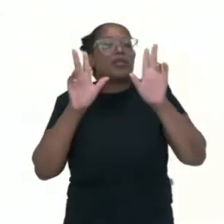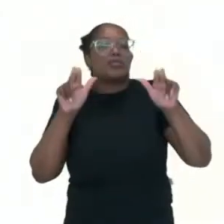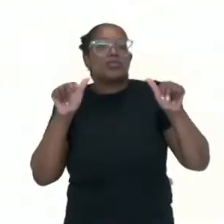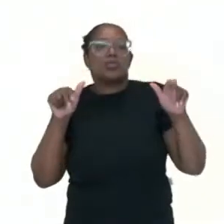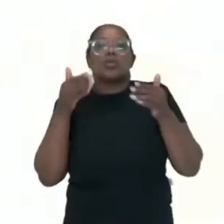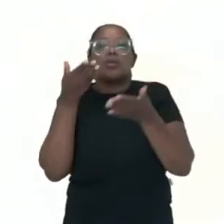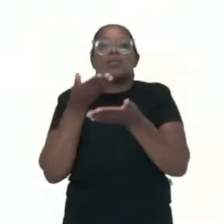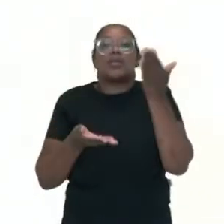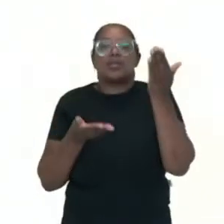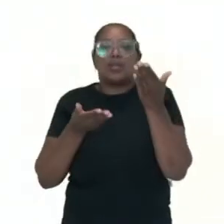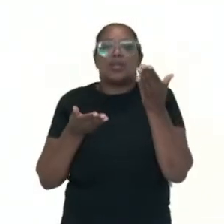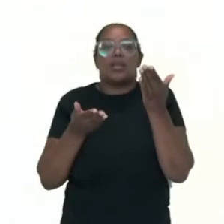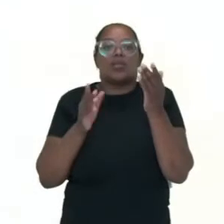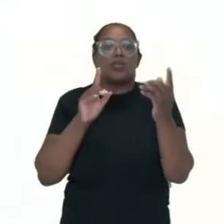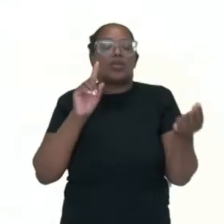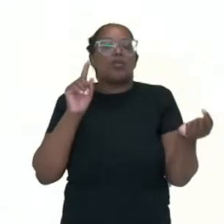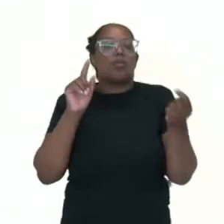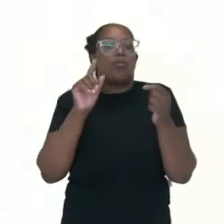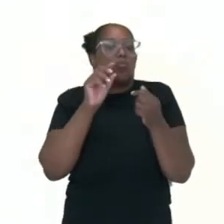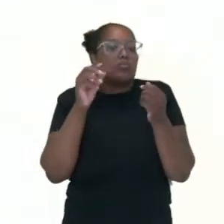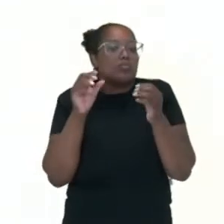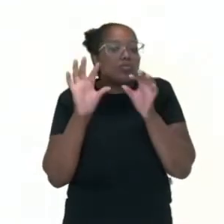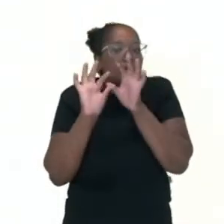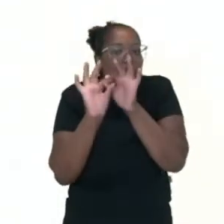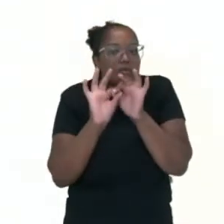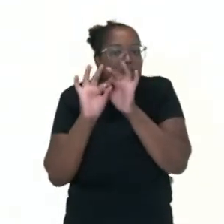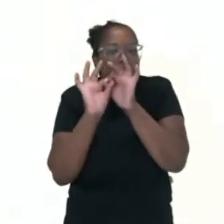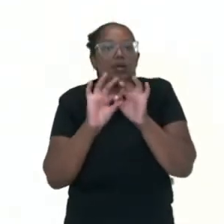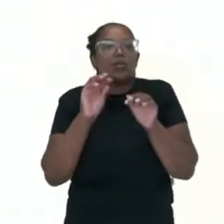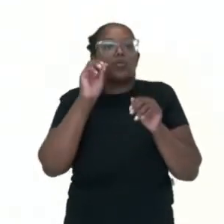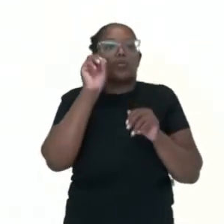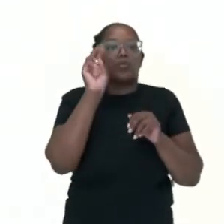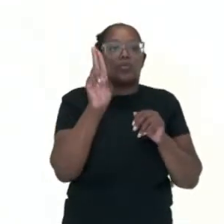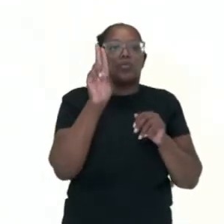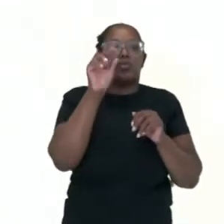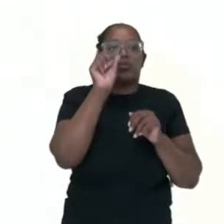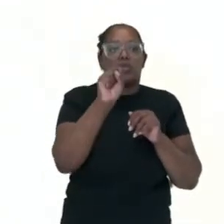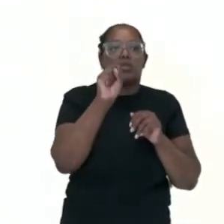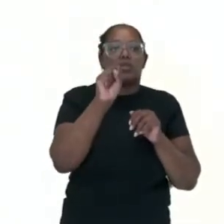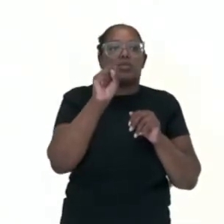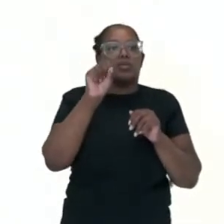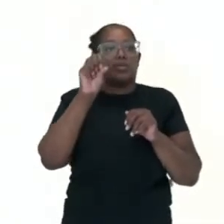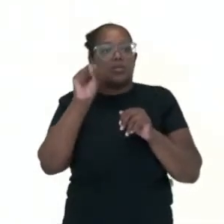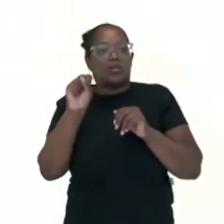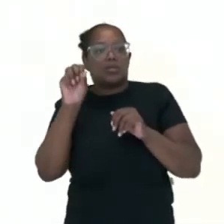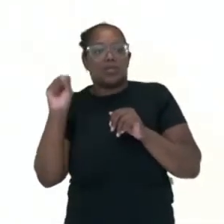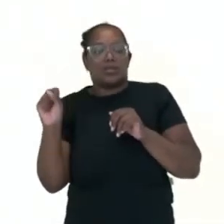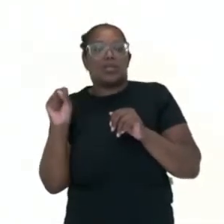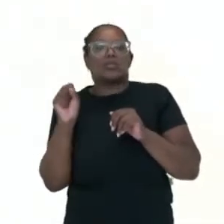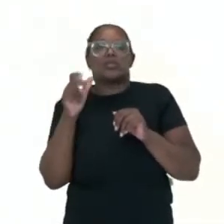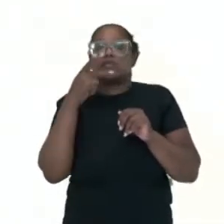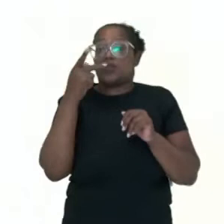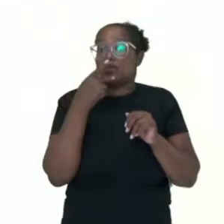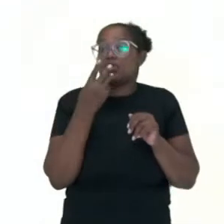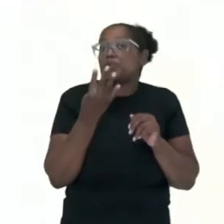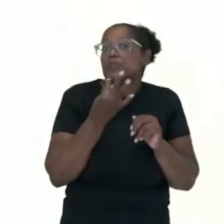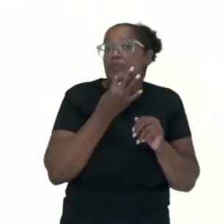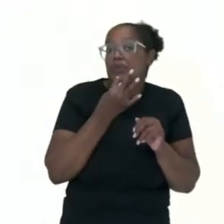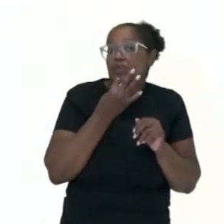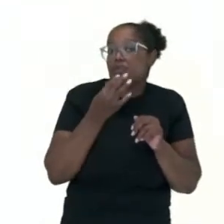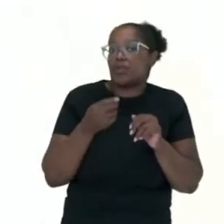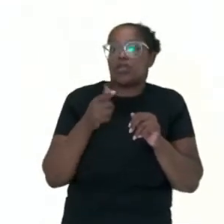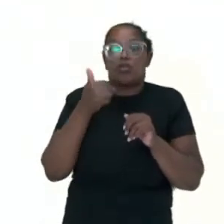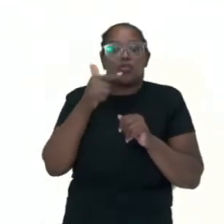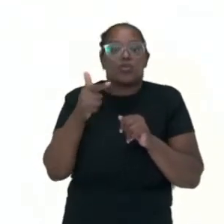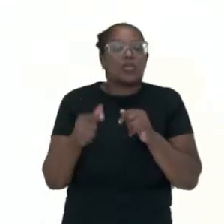de república, tanto que o nome URSS denota o conhecimento de que eu não tenho um país,